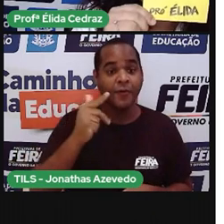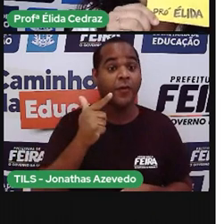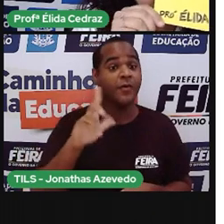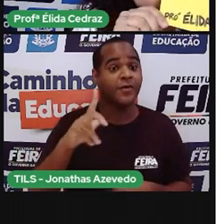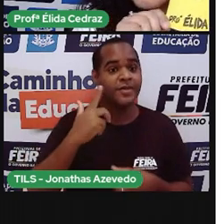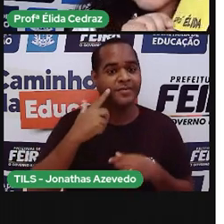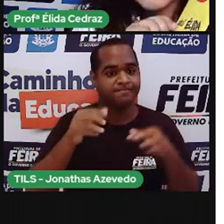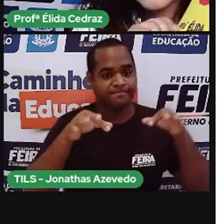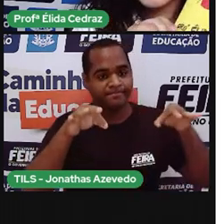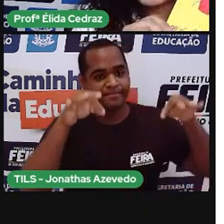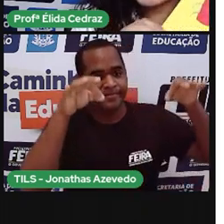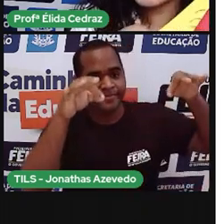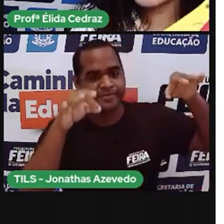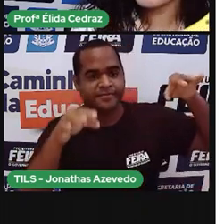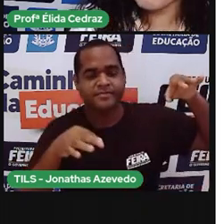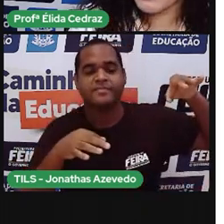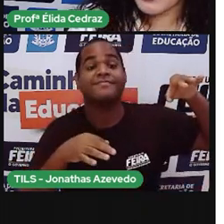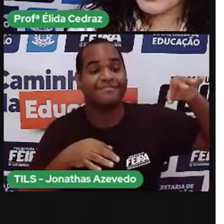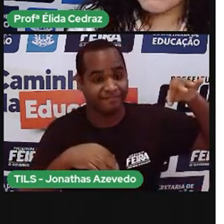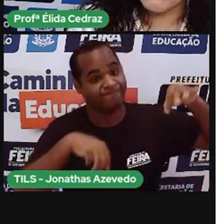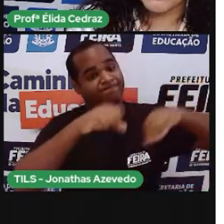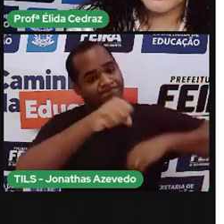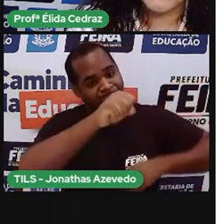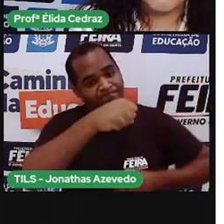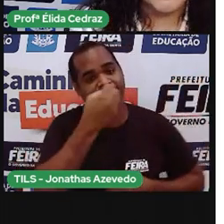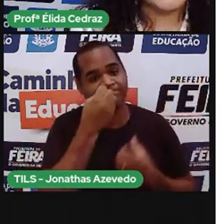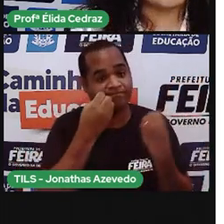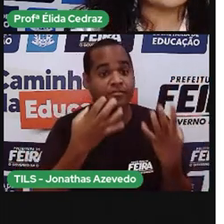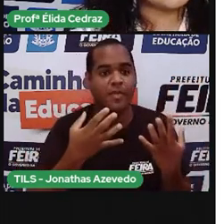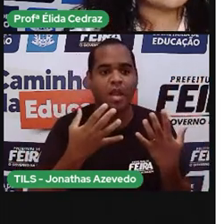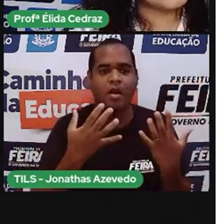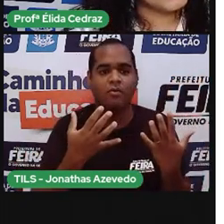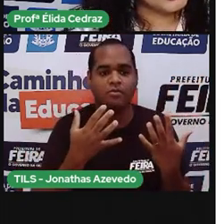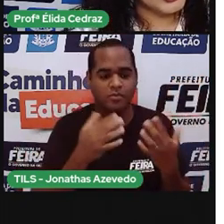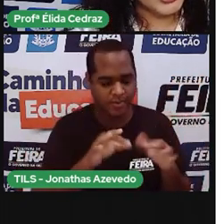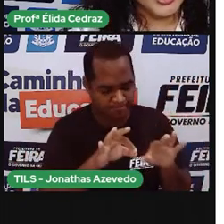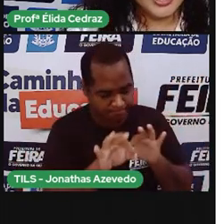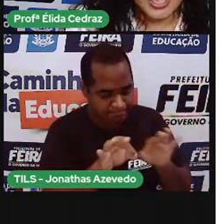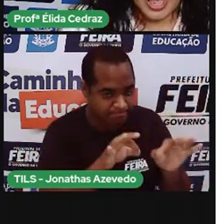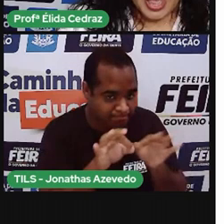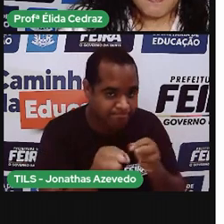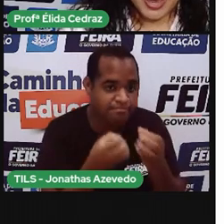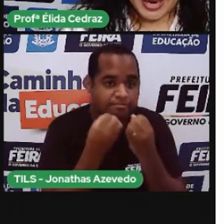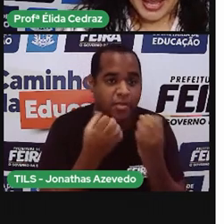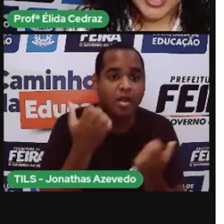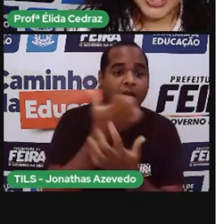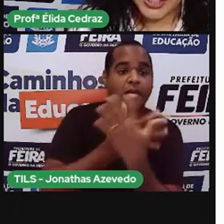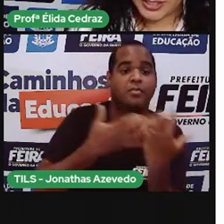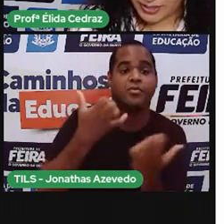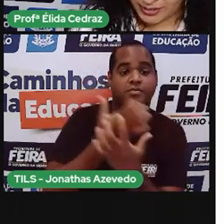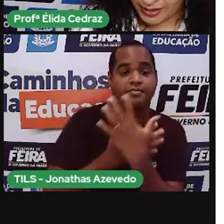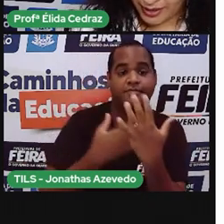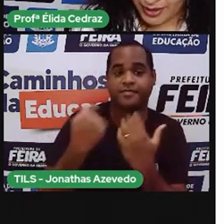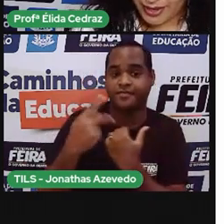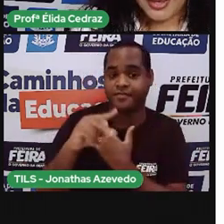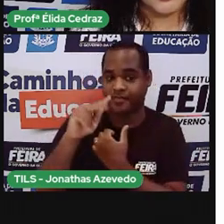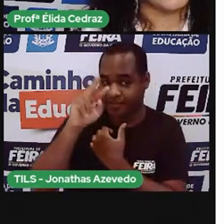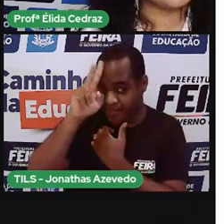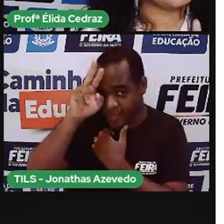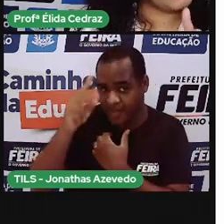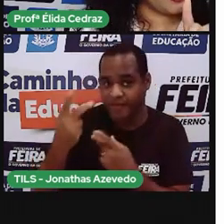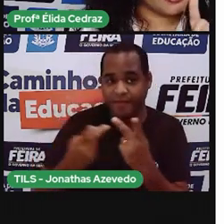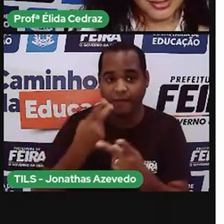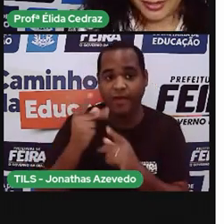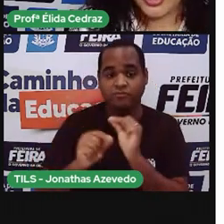trouxe hoje de novo isso mesmo nós trabalhamos a cantiga a barata disse tá